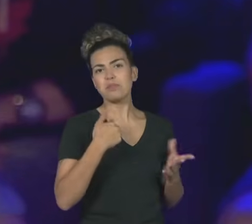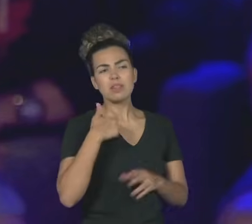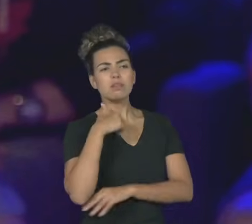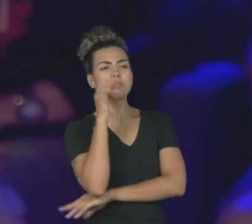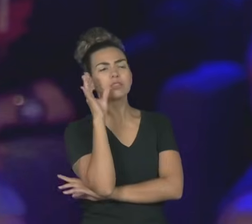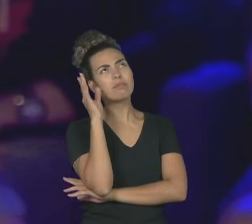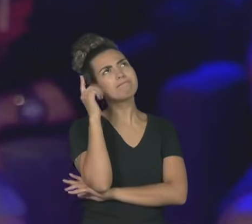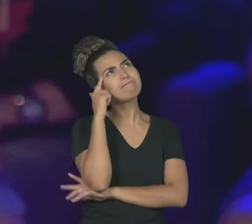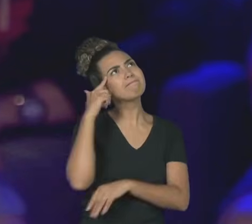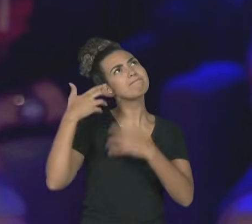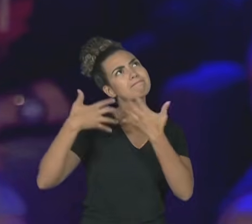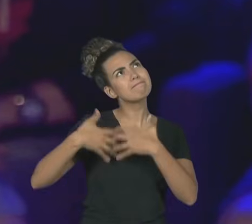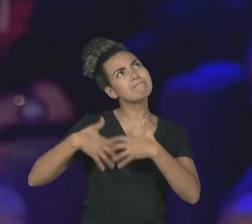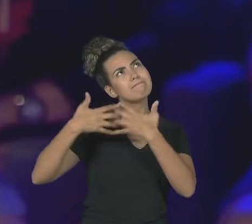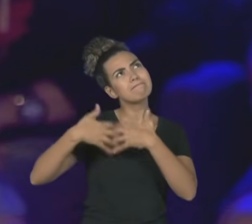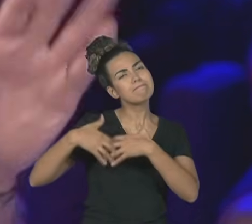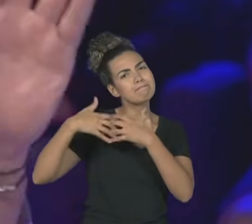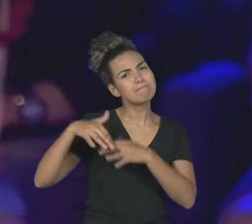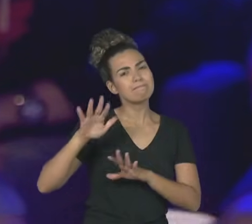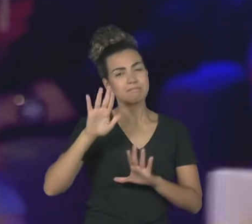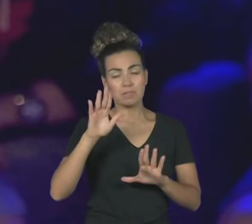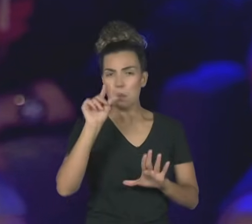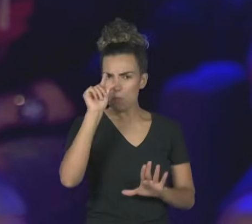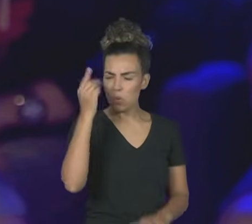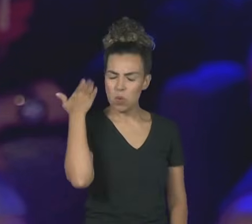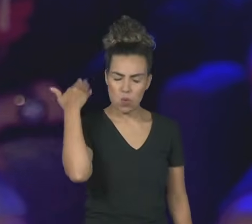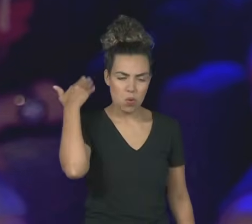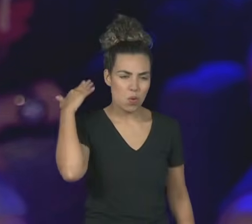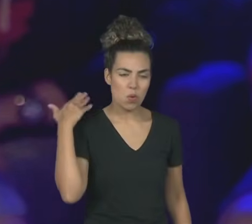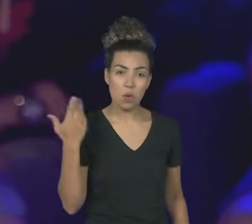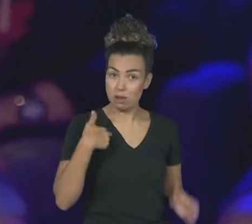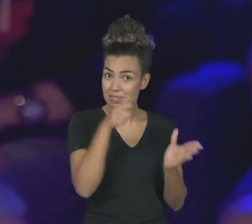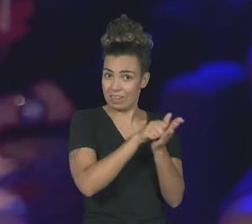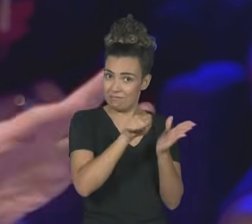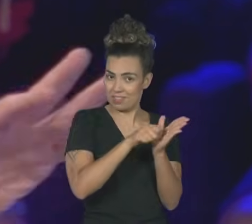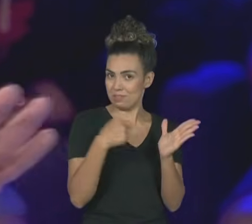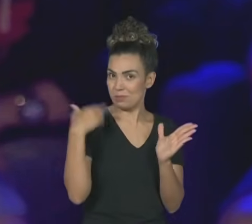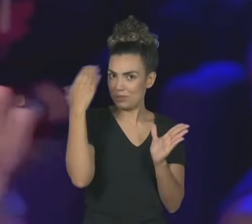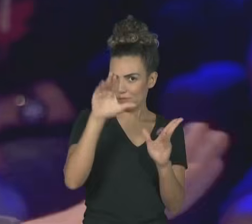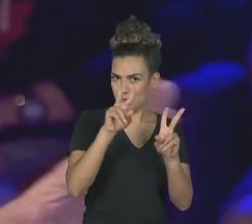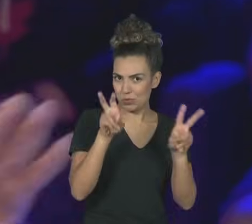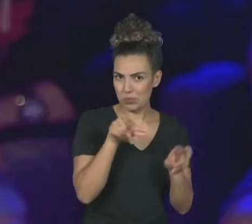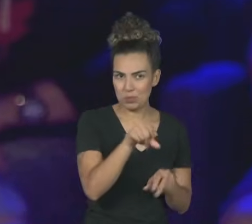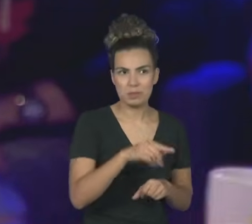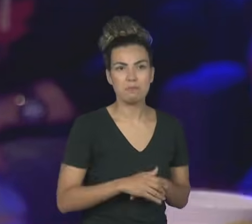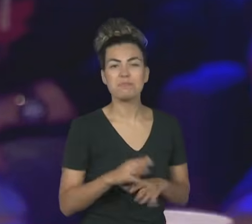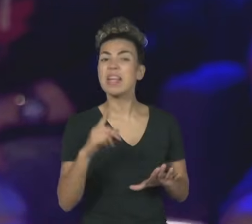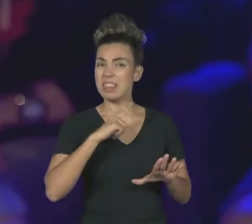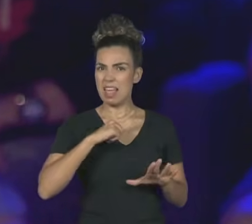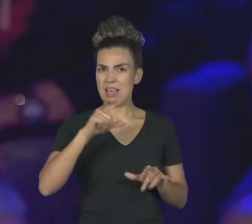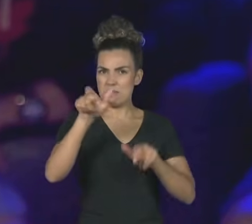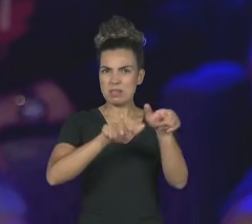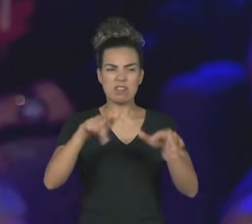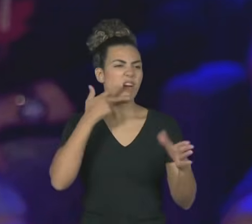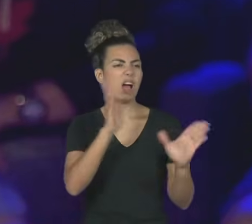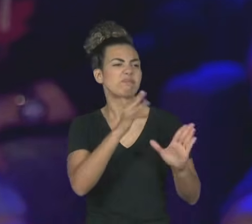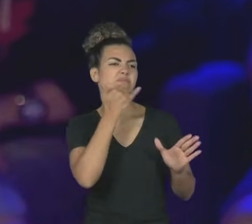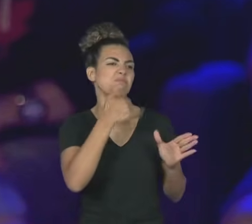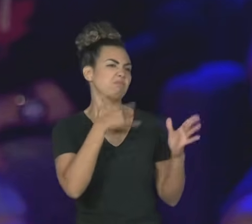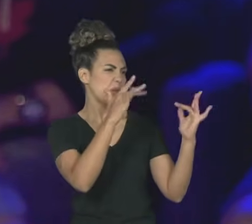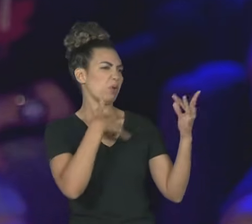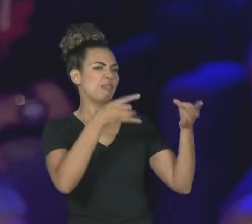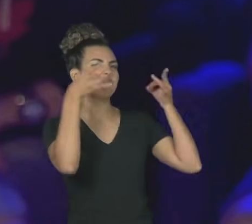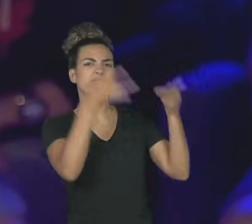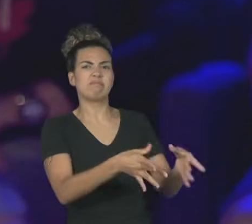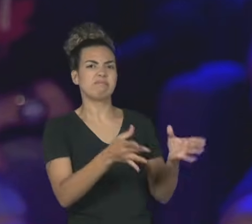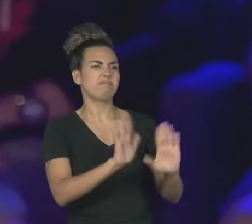né? Uhum. Aí eu vi pouco tempo, até fiz uma crônica sobre isso, e dizendo assim, larguei dele, porque ele não me completa